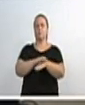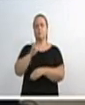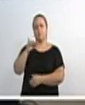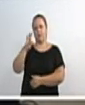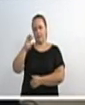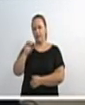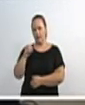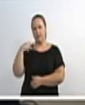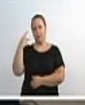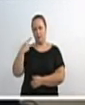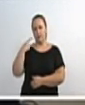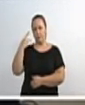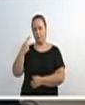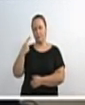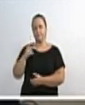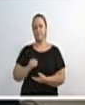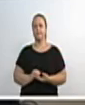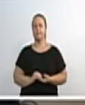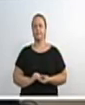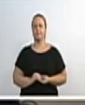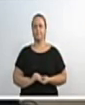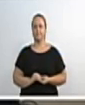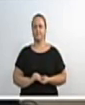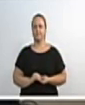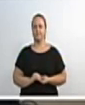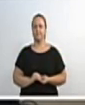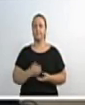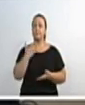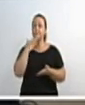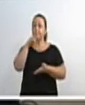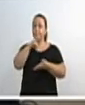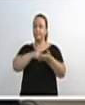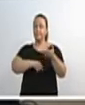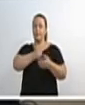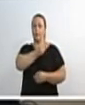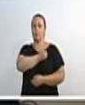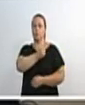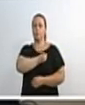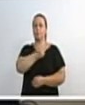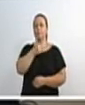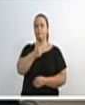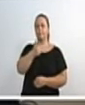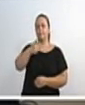vereador Ito, requerimento 115.